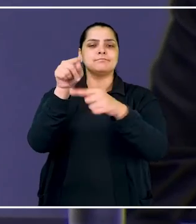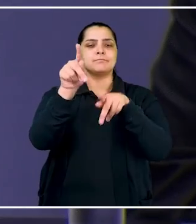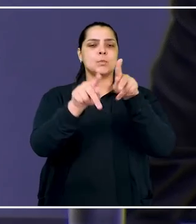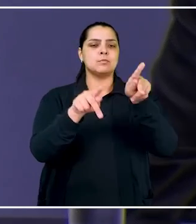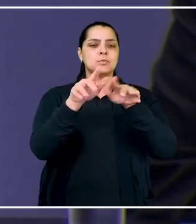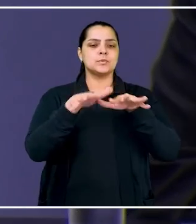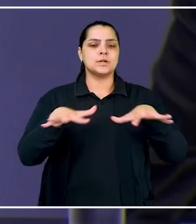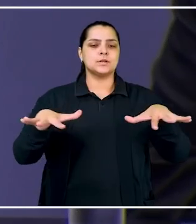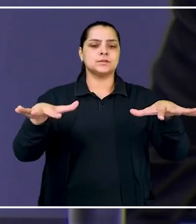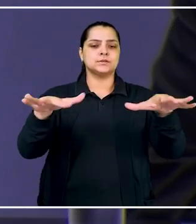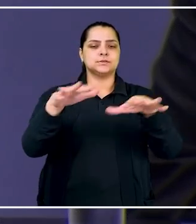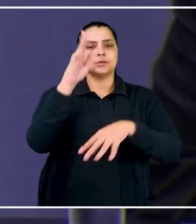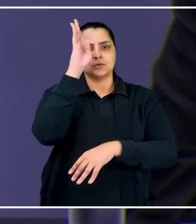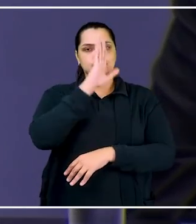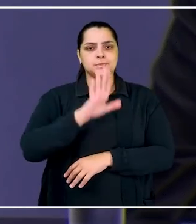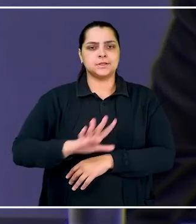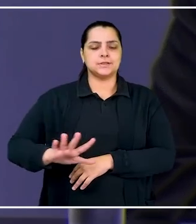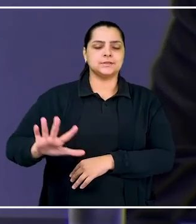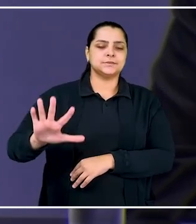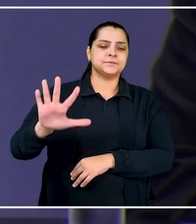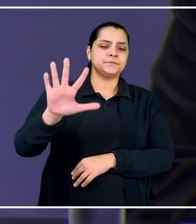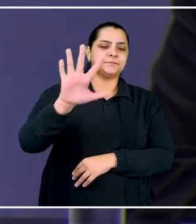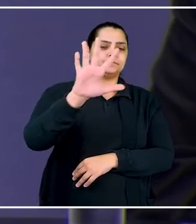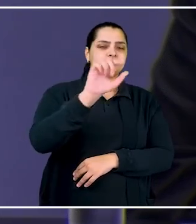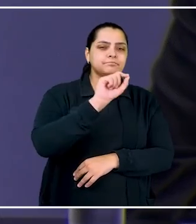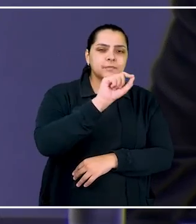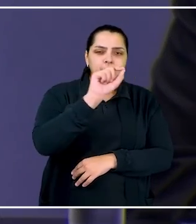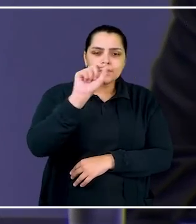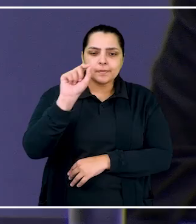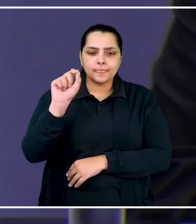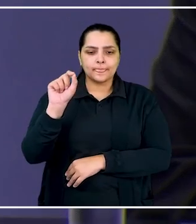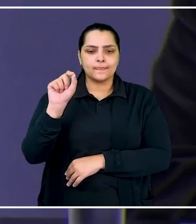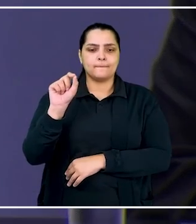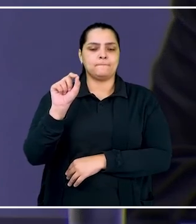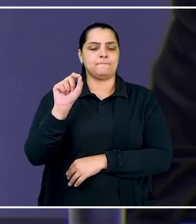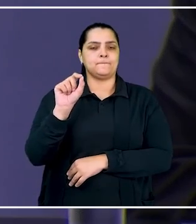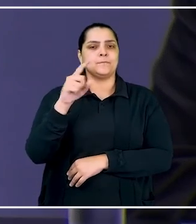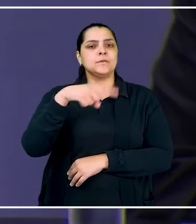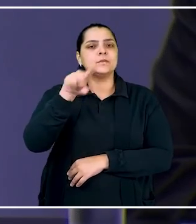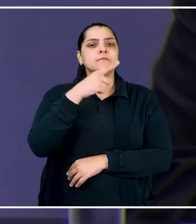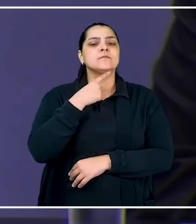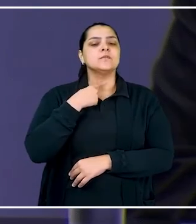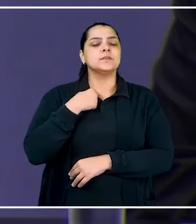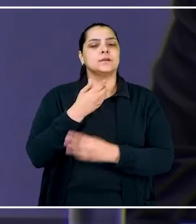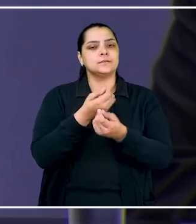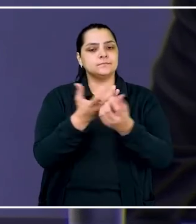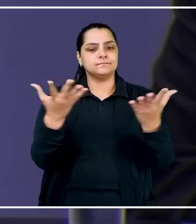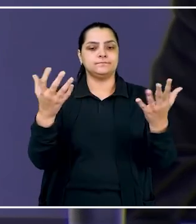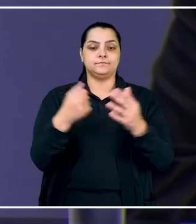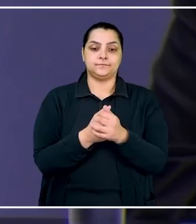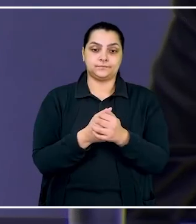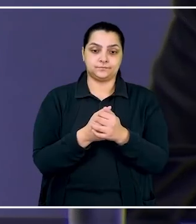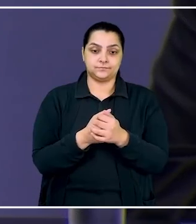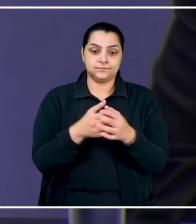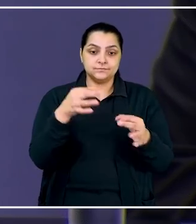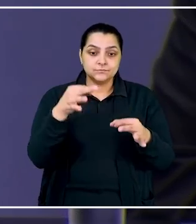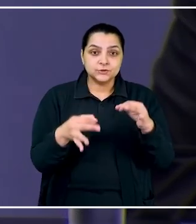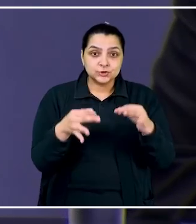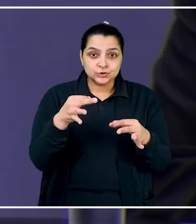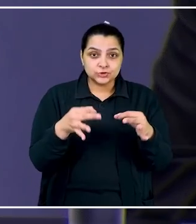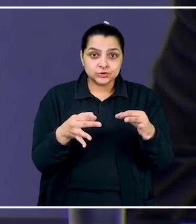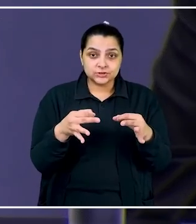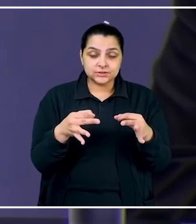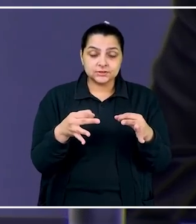mais cidadãos e cidadãs brasileiras em busca da realização do seu anseio de cidadania. E uma